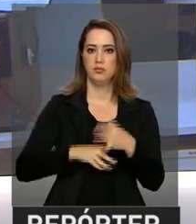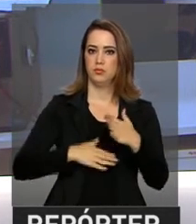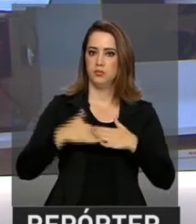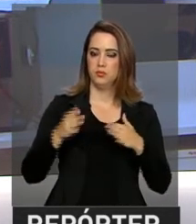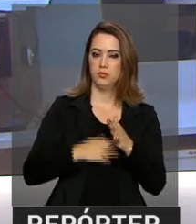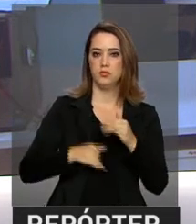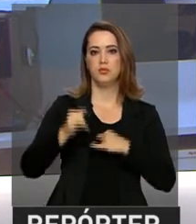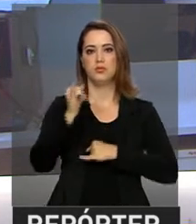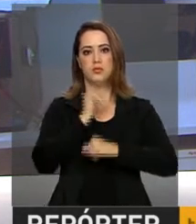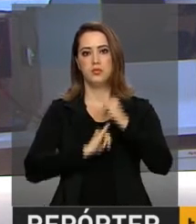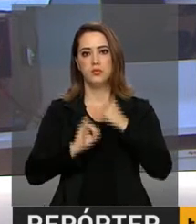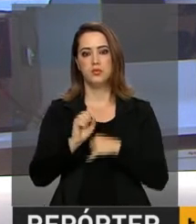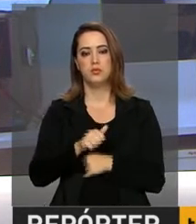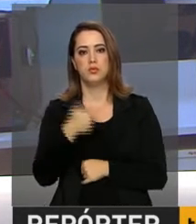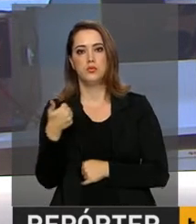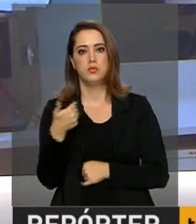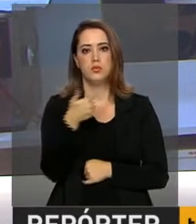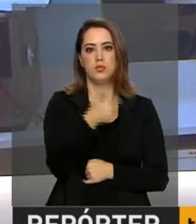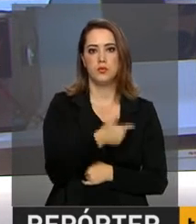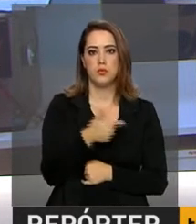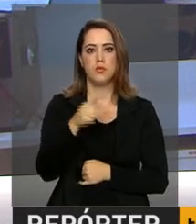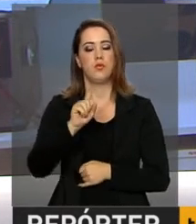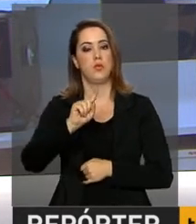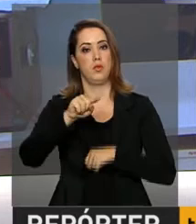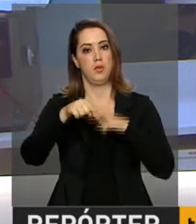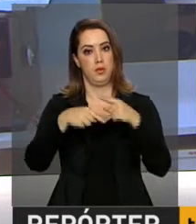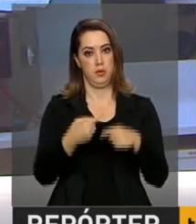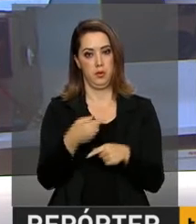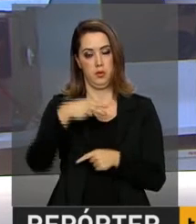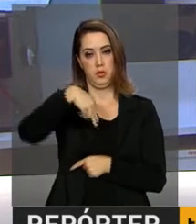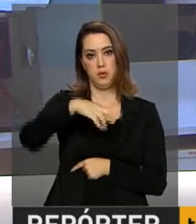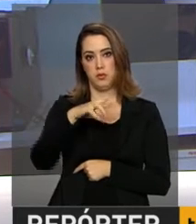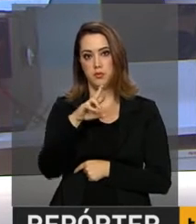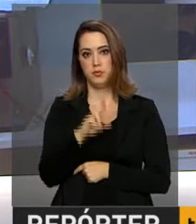com outras informações ou ao meio-dia na próxima edição